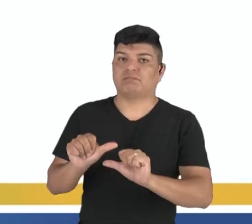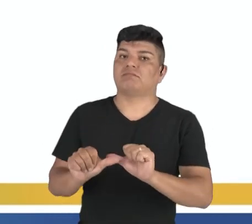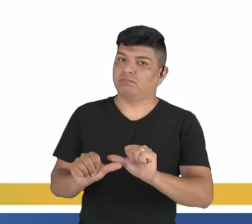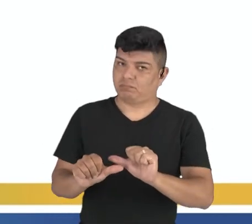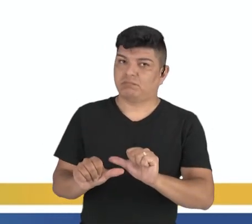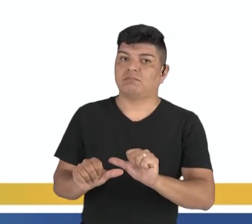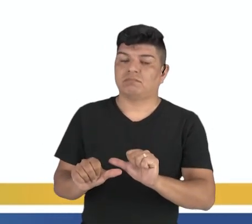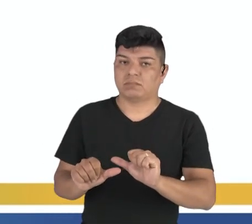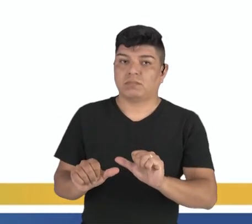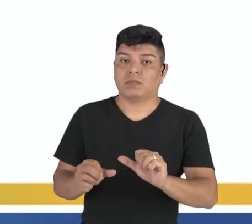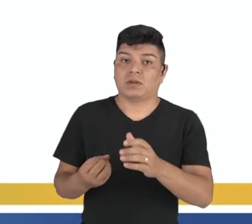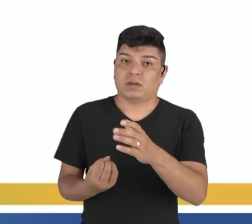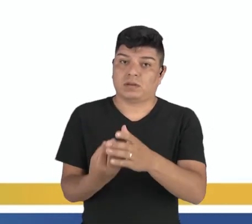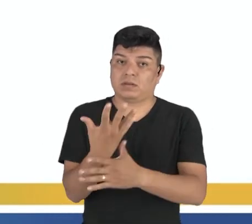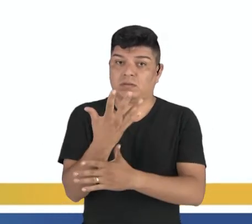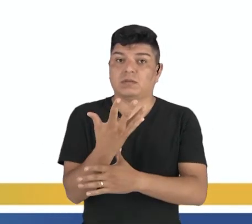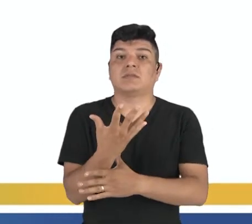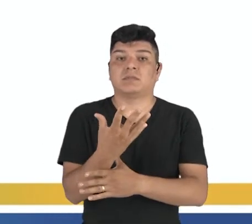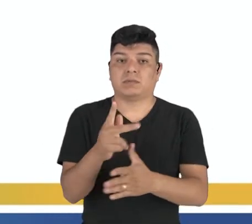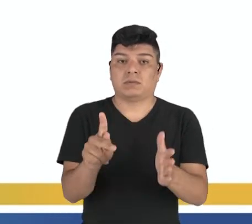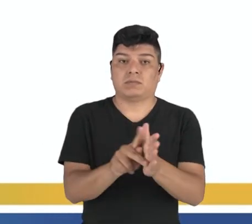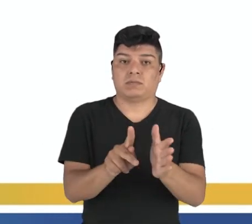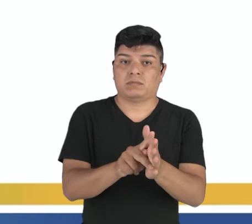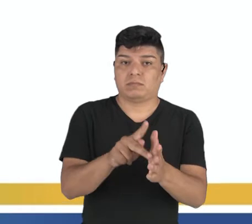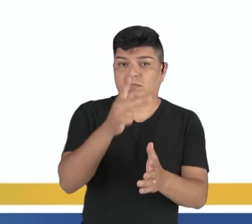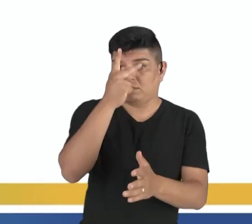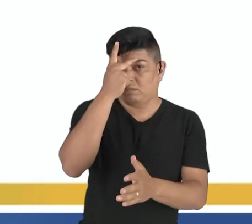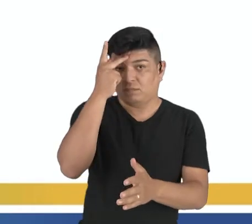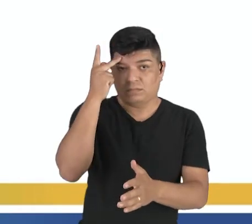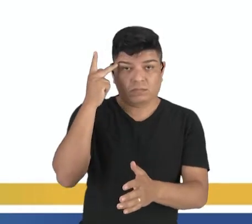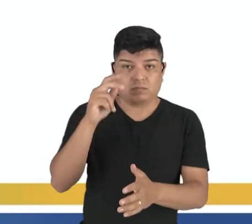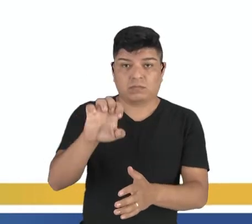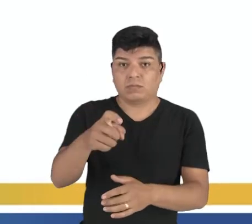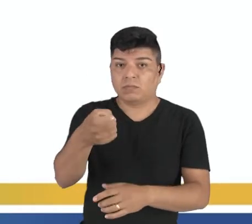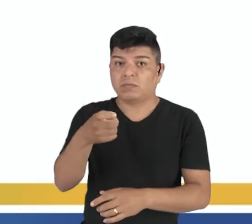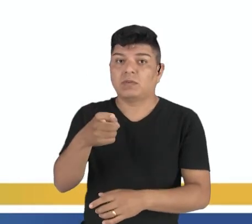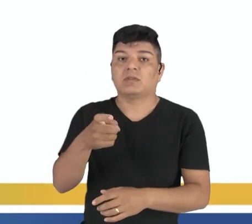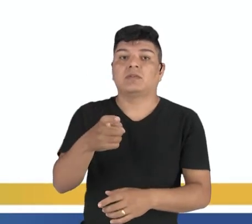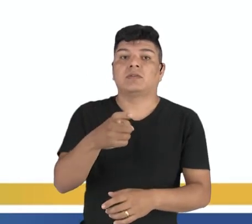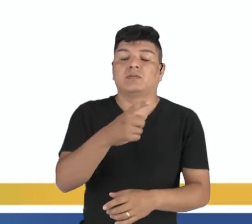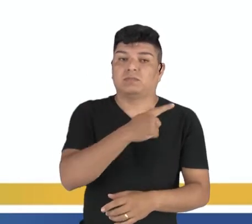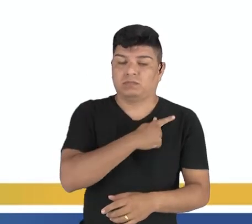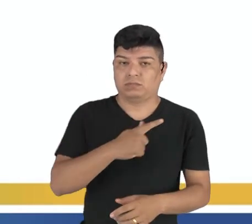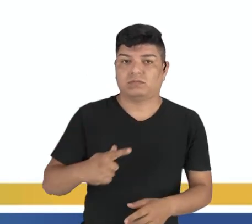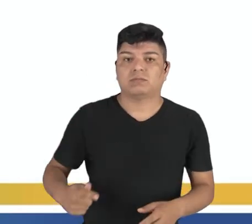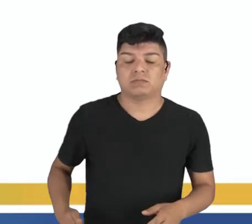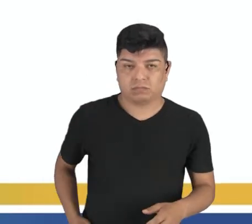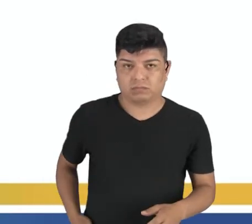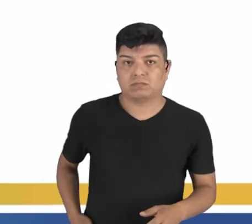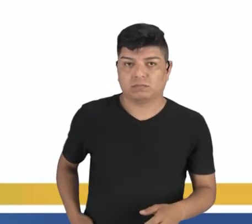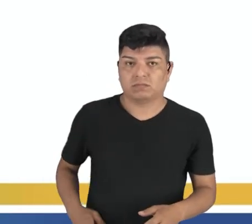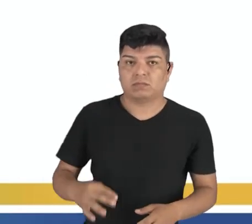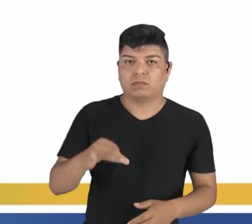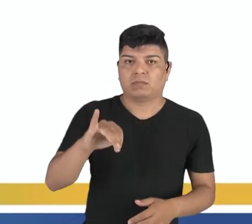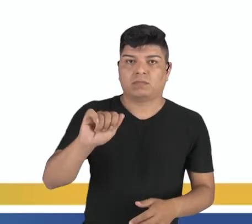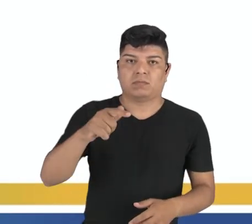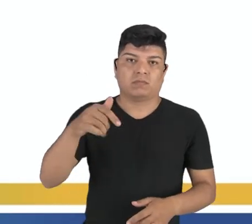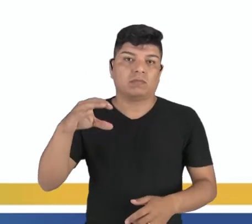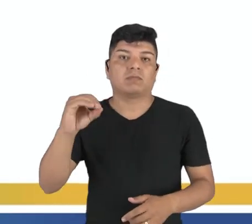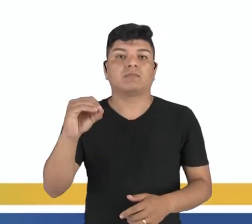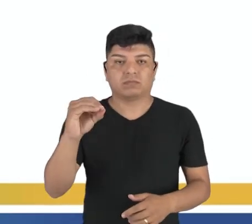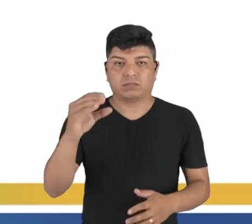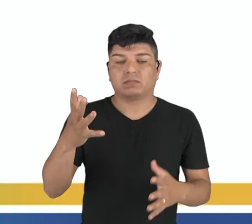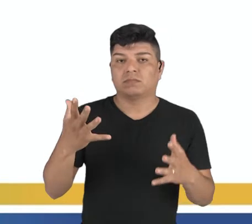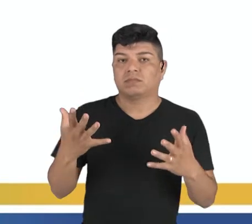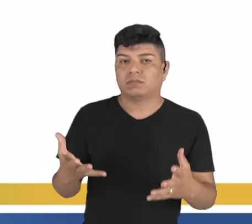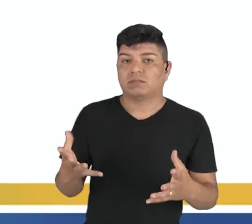ocasião, ela foi criada, segundo o próprio autor da proposta, o ex-governador Tião Viana, para permitir uma maior integração do Acre e